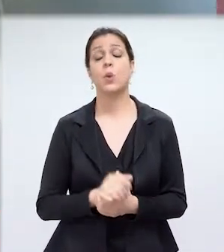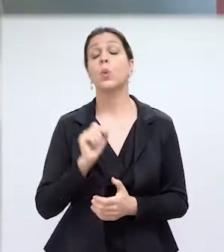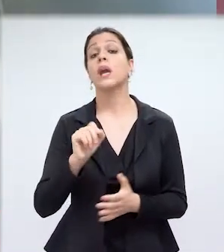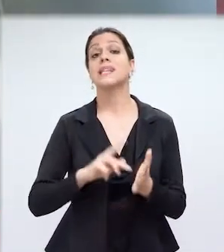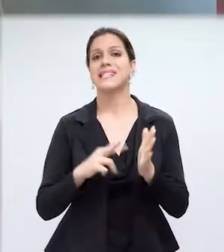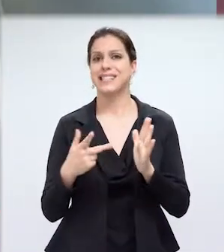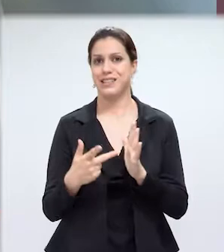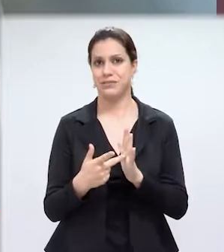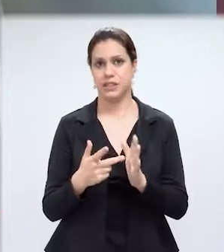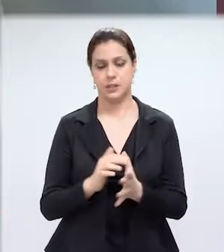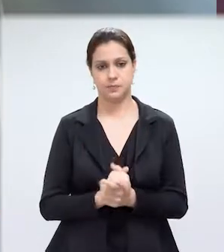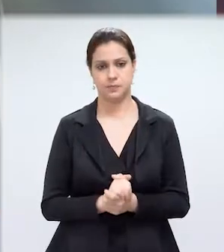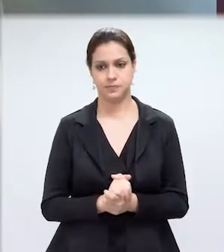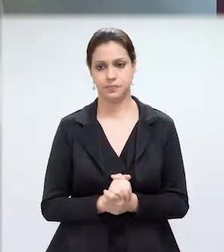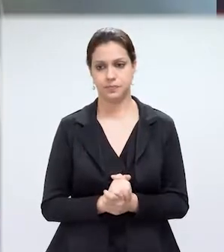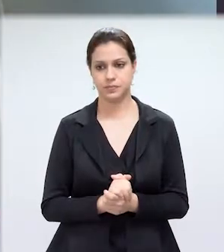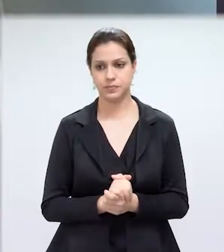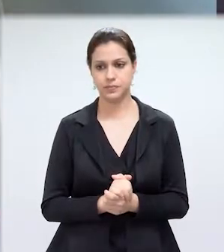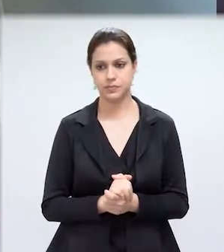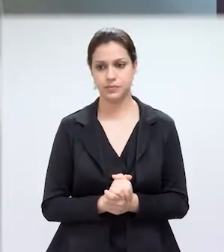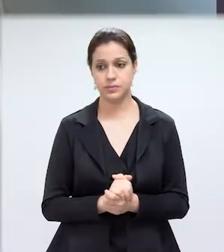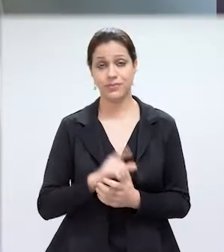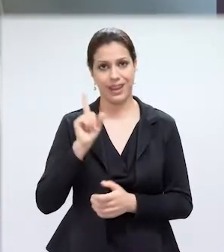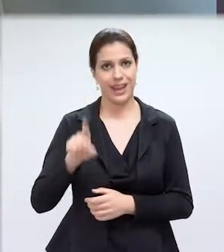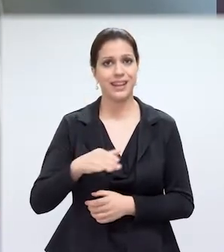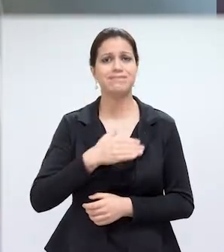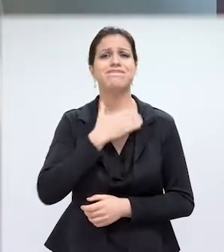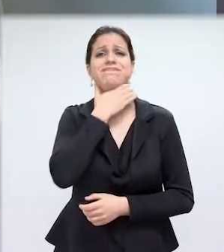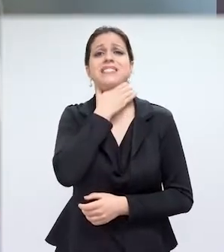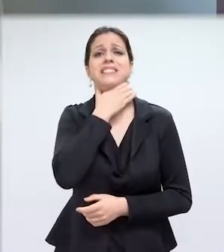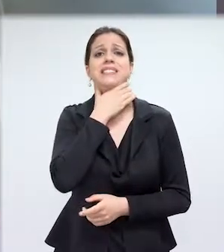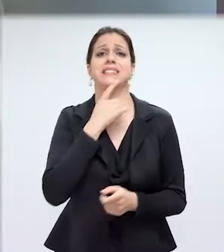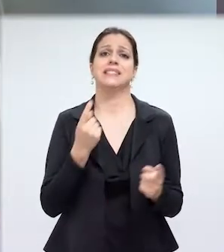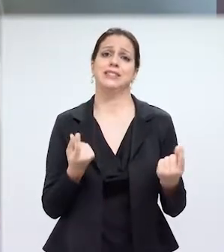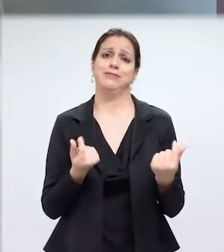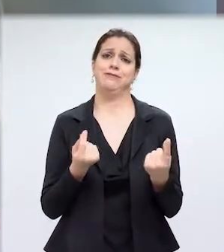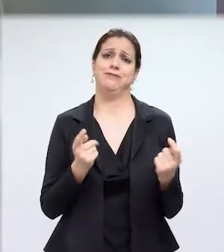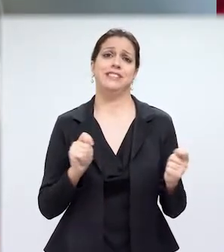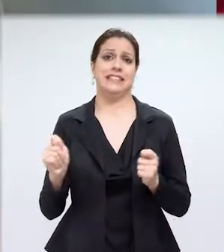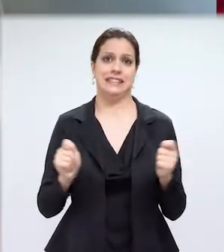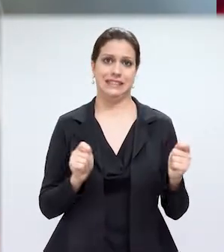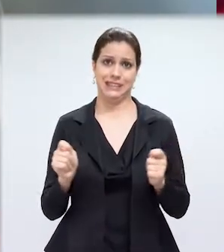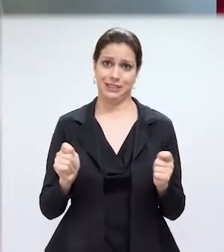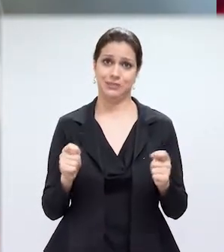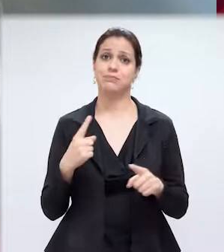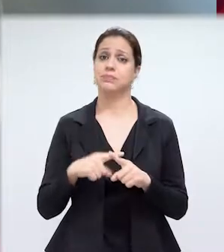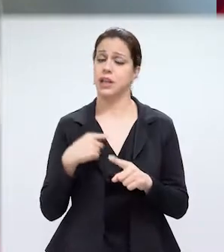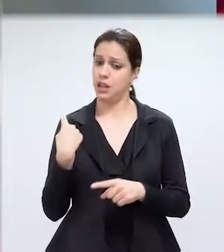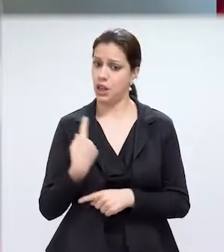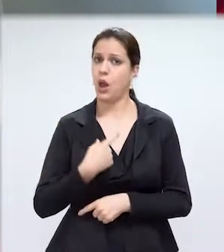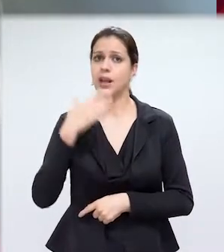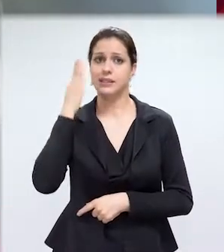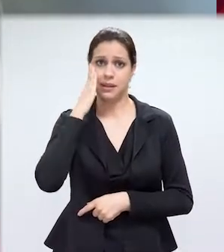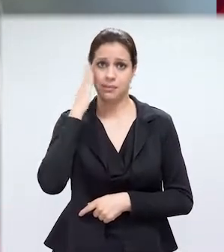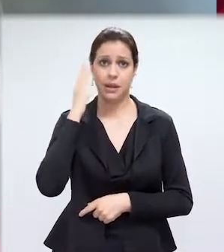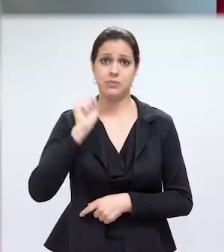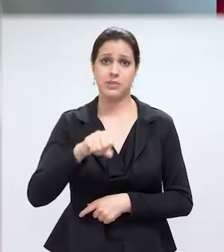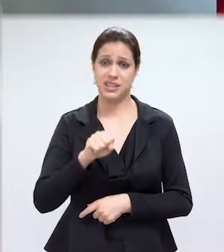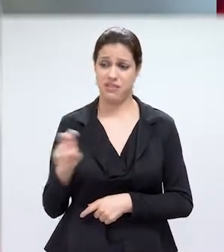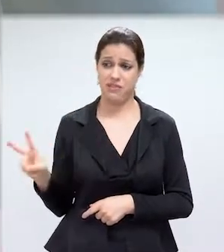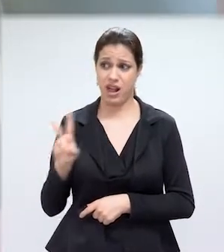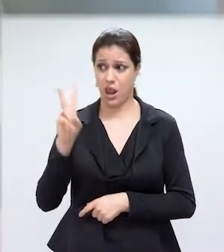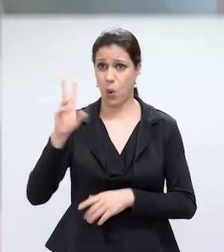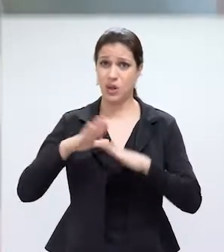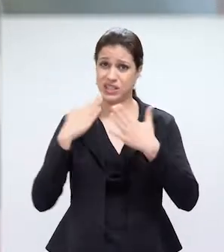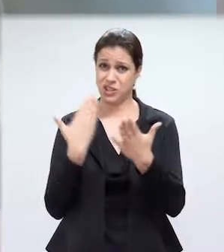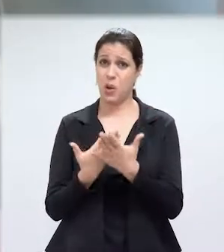Então, o que isso significa? Isso significa uma crise financeira, né? Porque nós